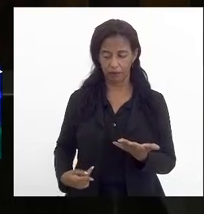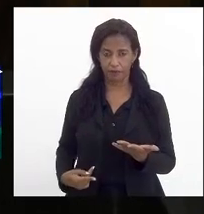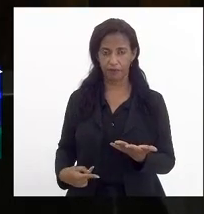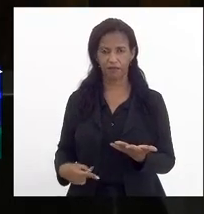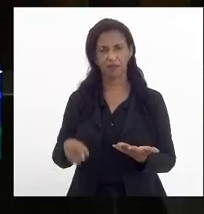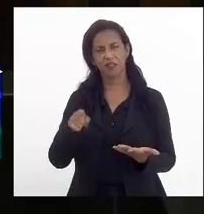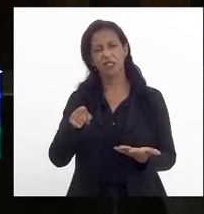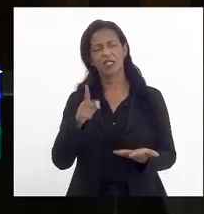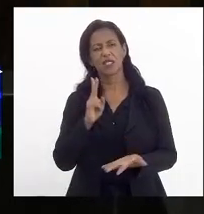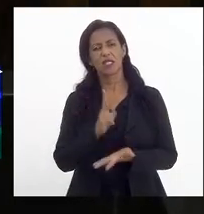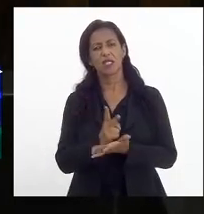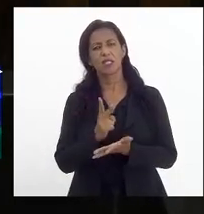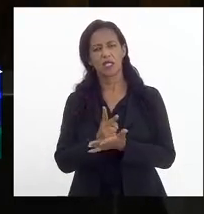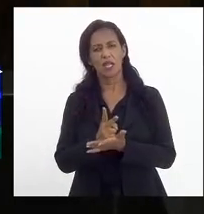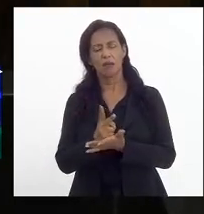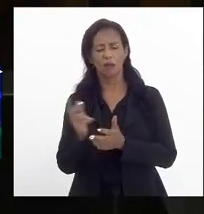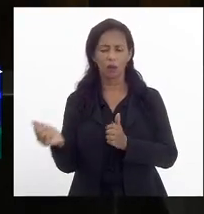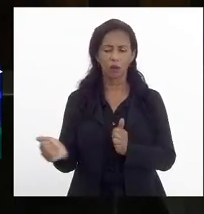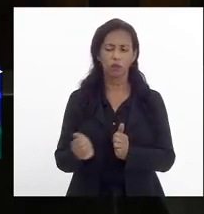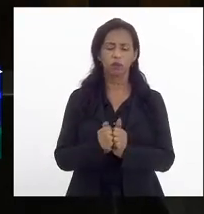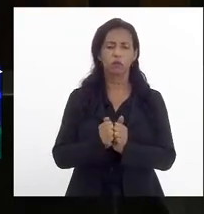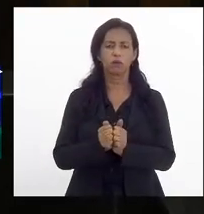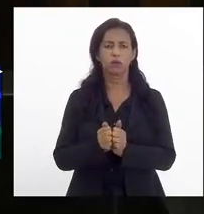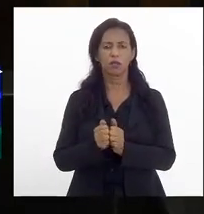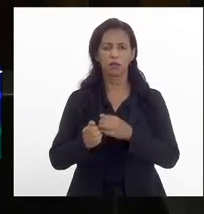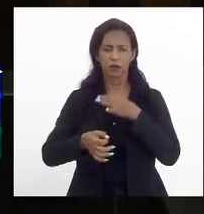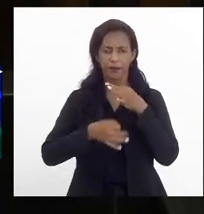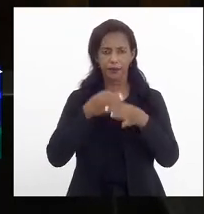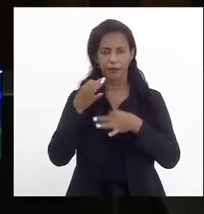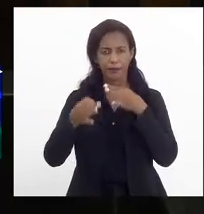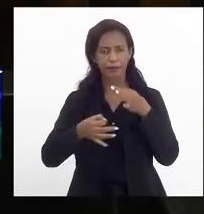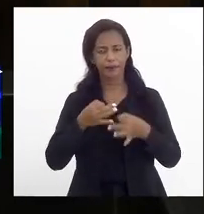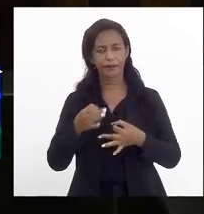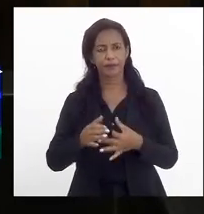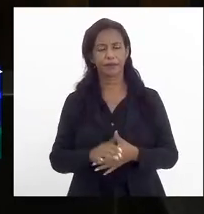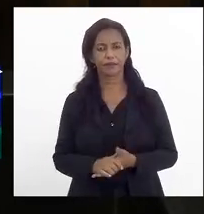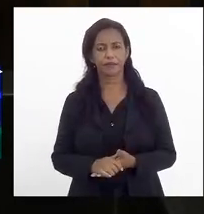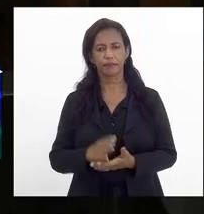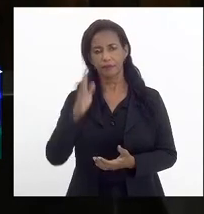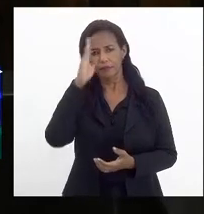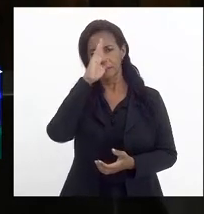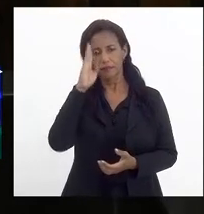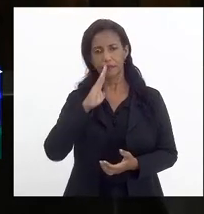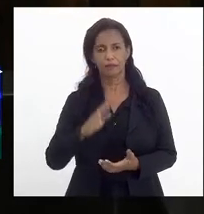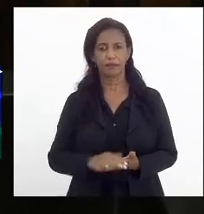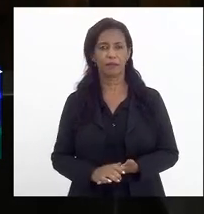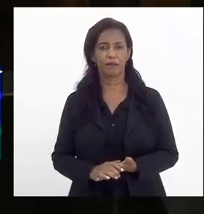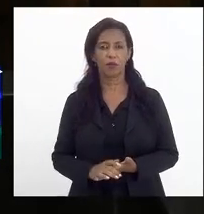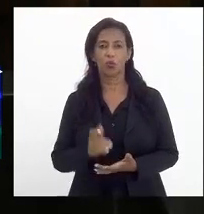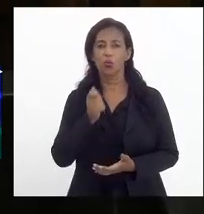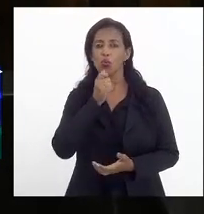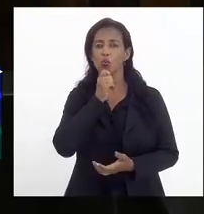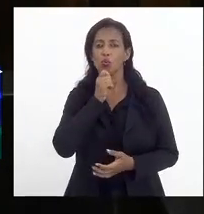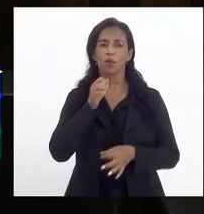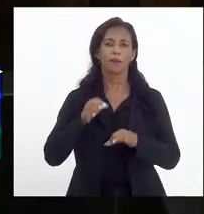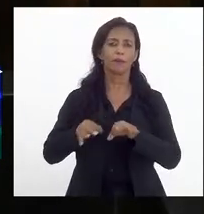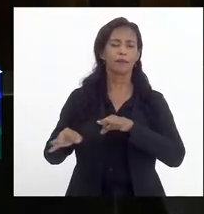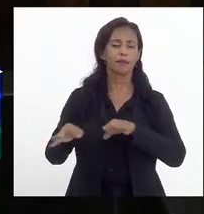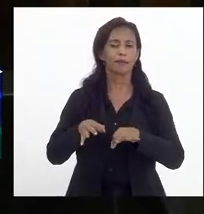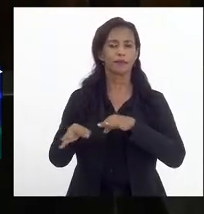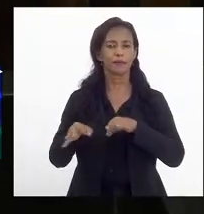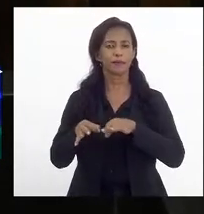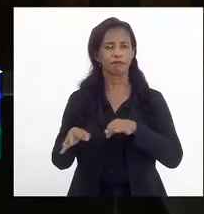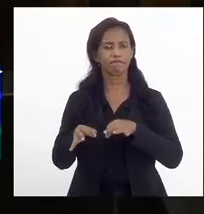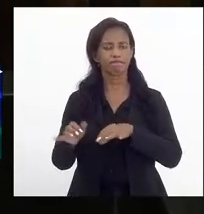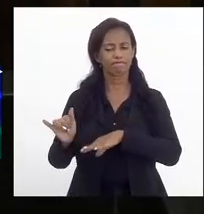vossa excelência sempre faz coro a essa questão o que o Brasil não tem planejamento